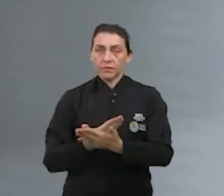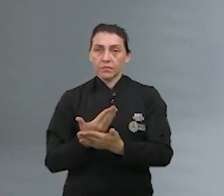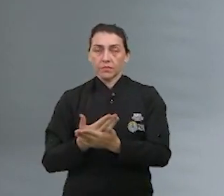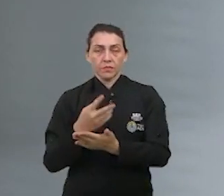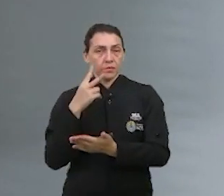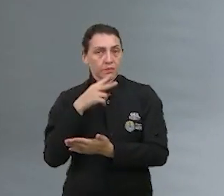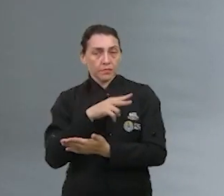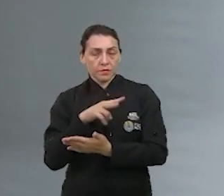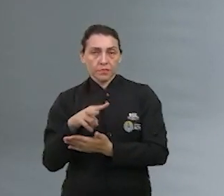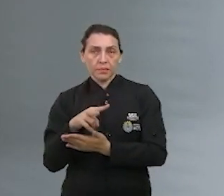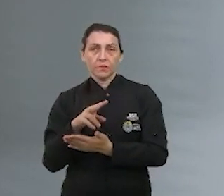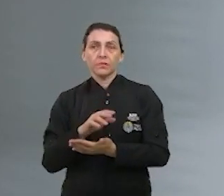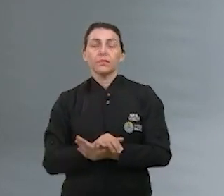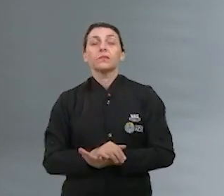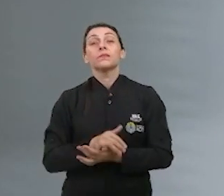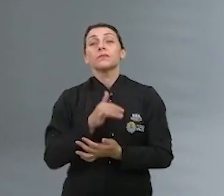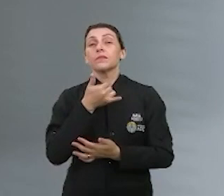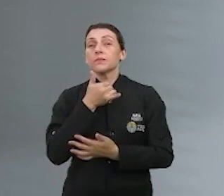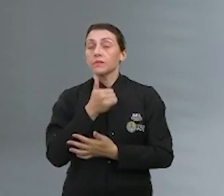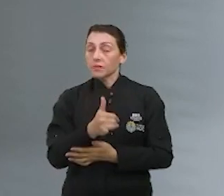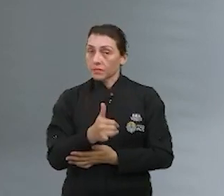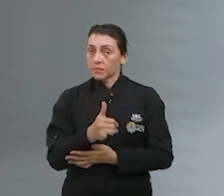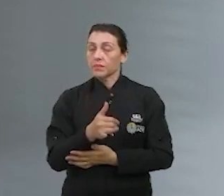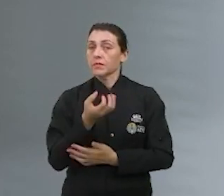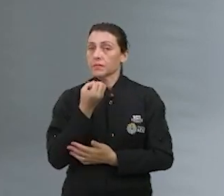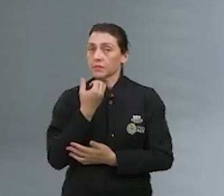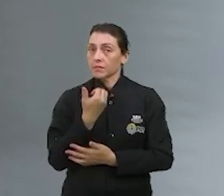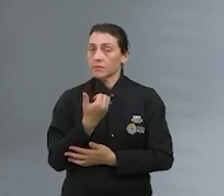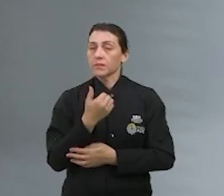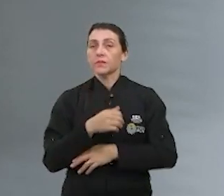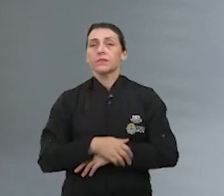está vendo sobre da parte de eletrodinâmica, tudo bem?